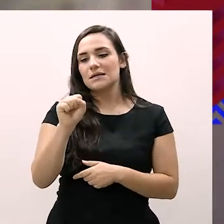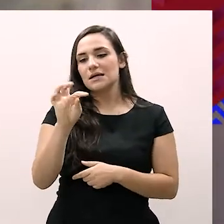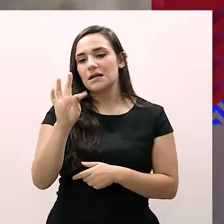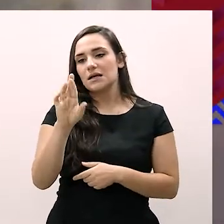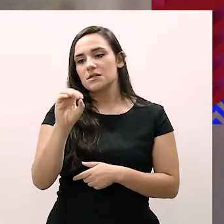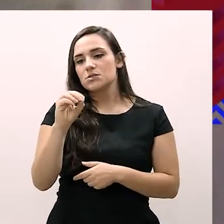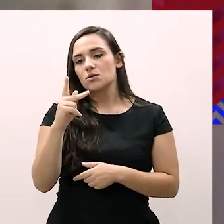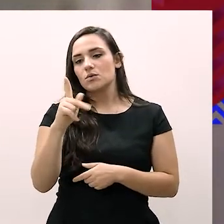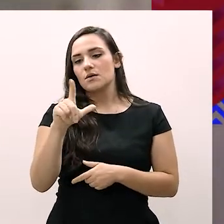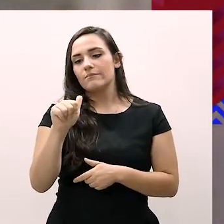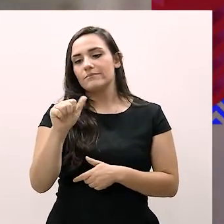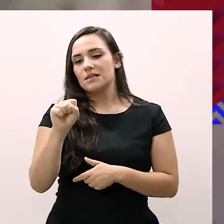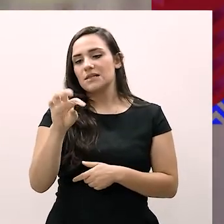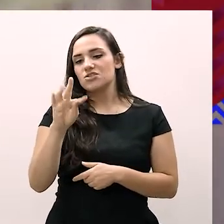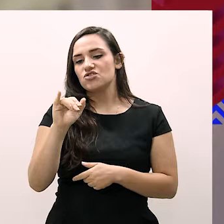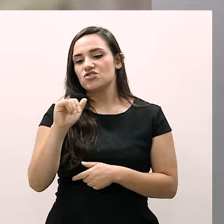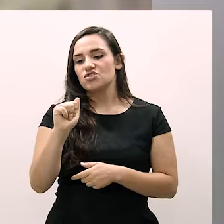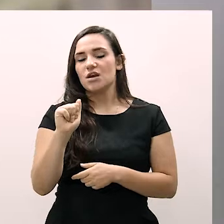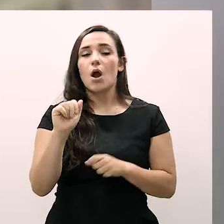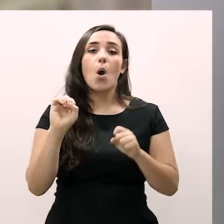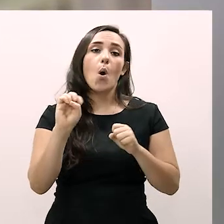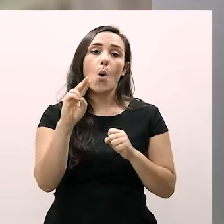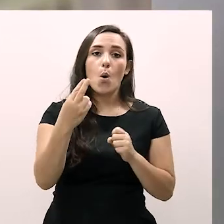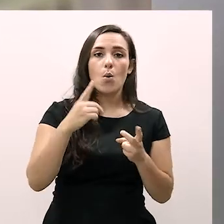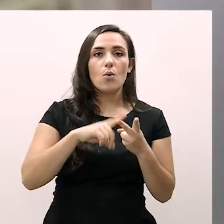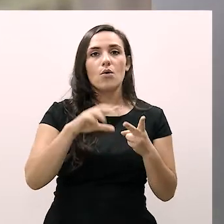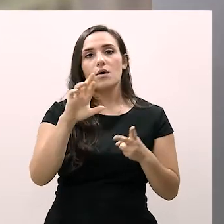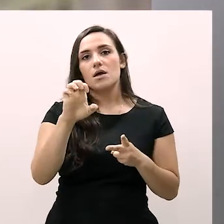eu posso te falar de uma maneira simples?